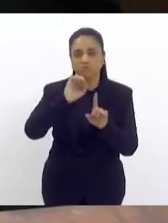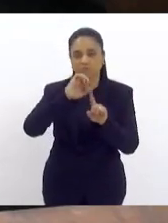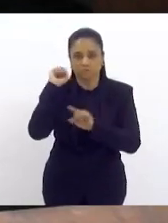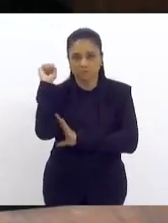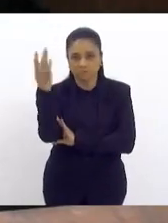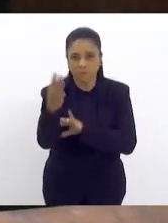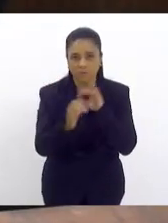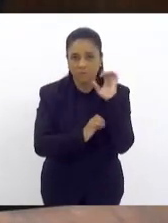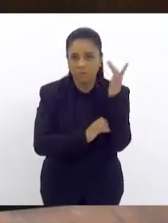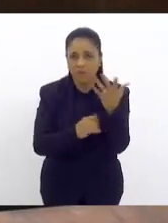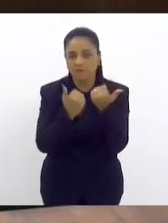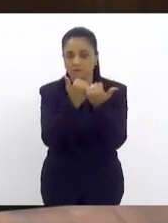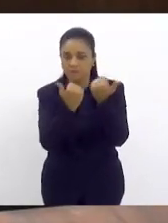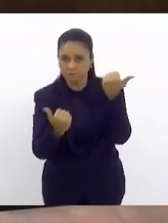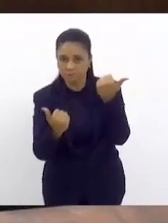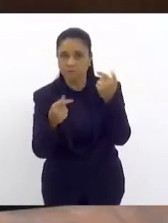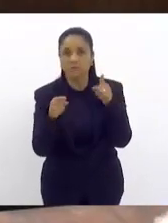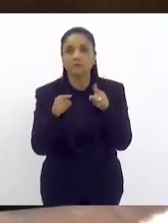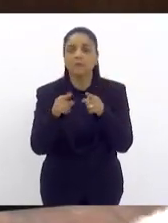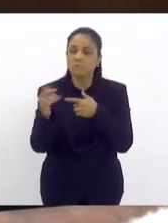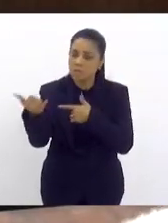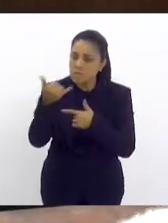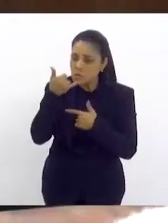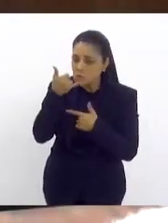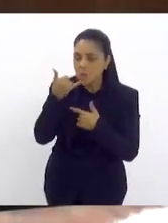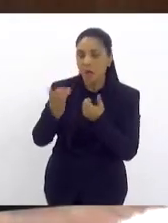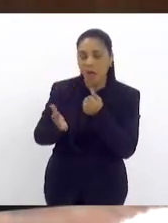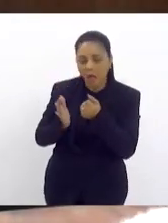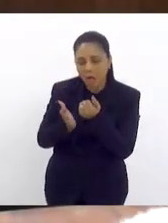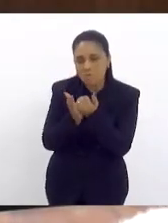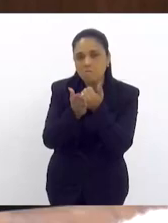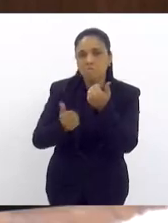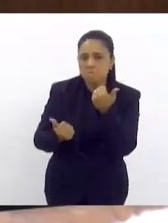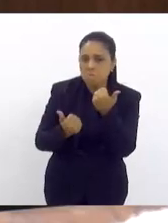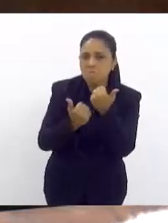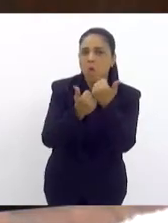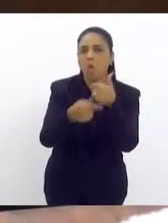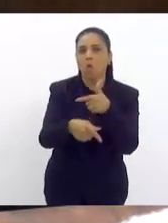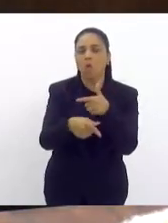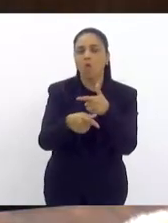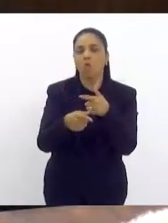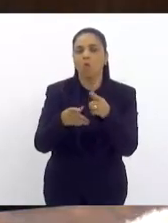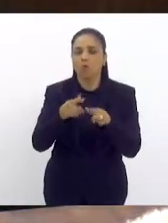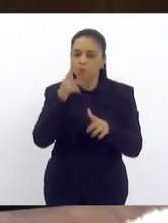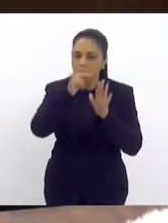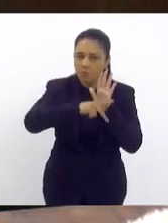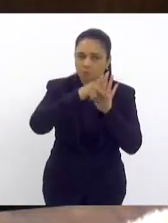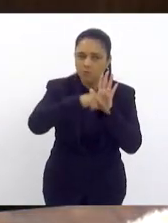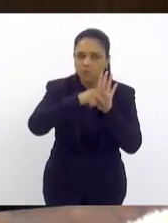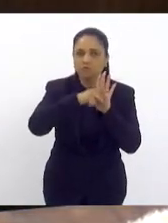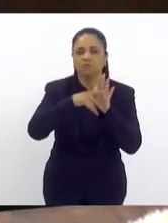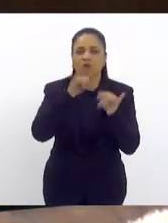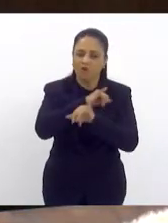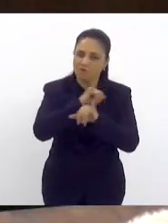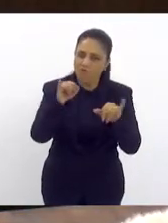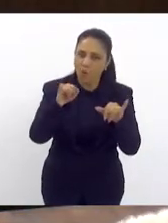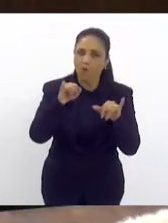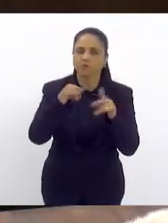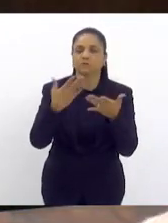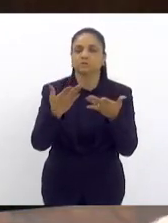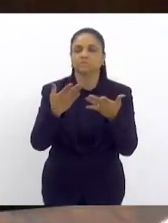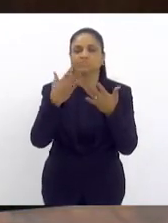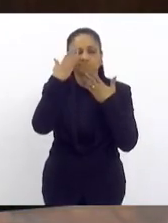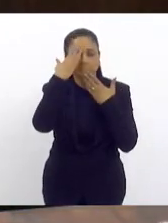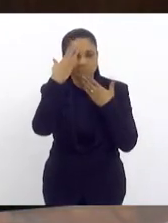me ligou dizendo o apoio dele a esse projeto que ajudava então era para só dar essa informação suplementar e